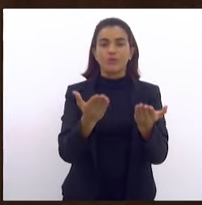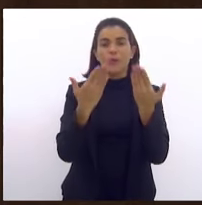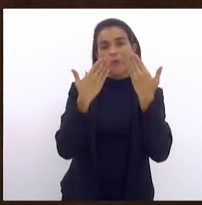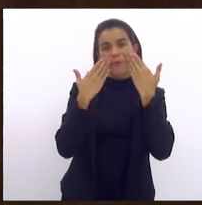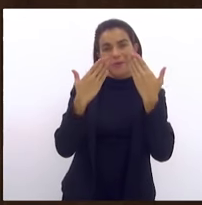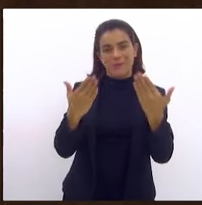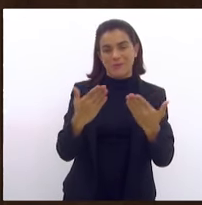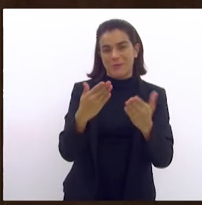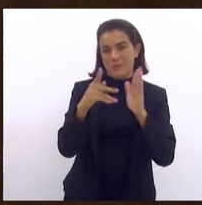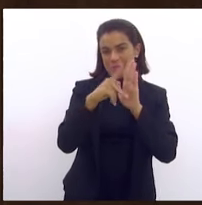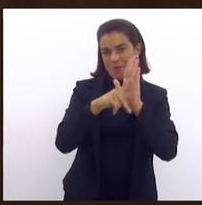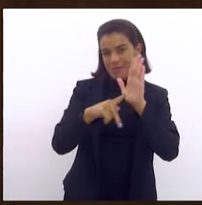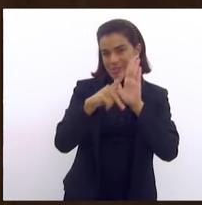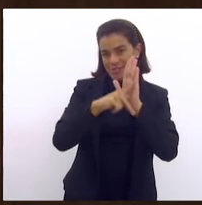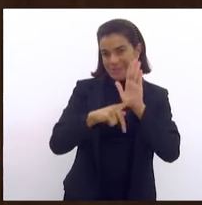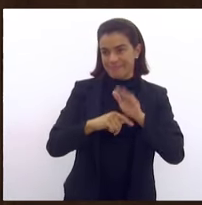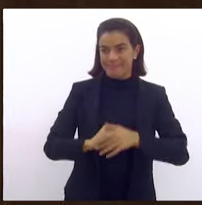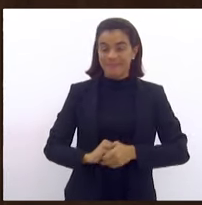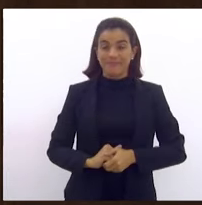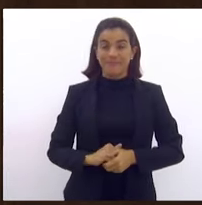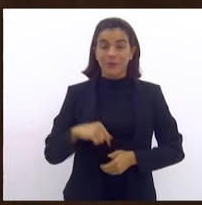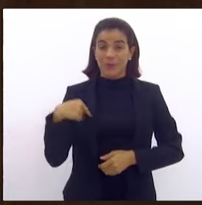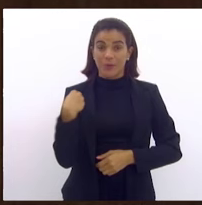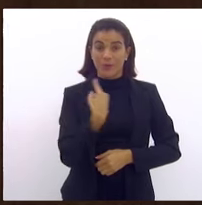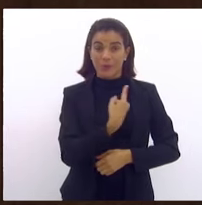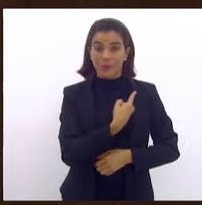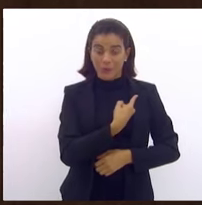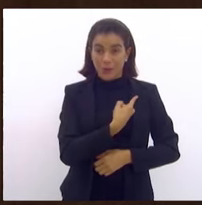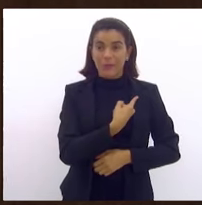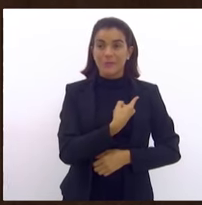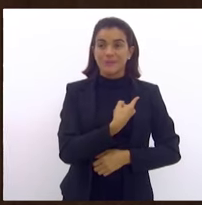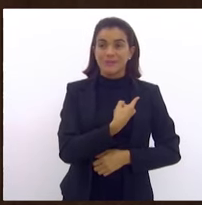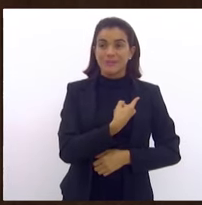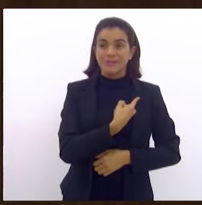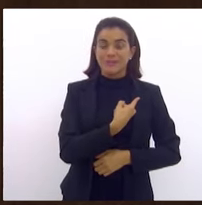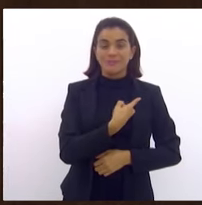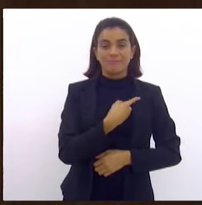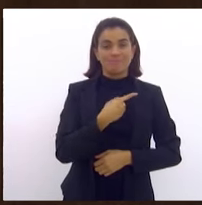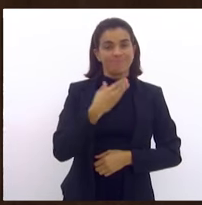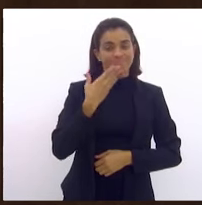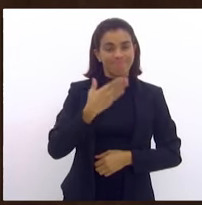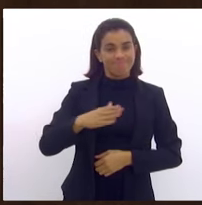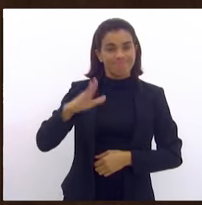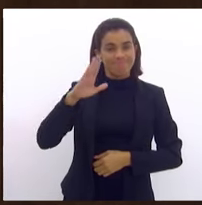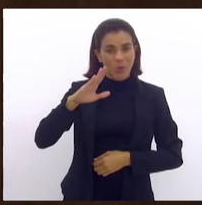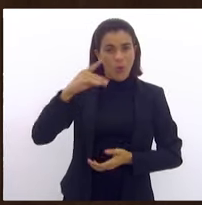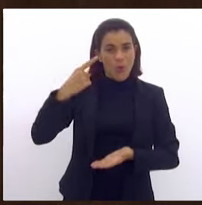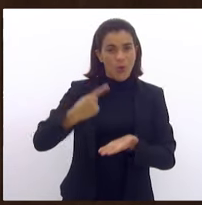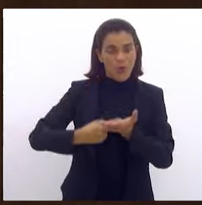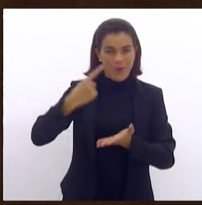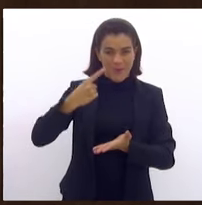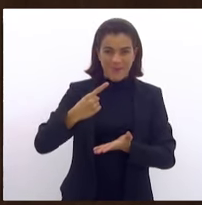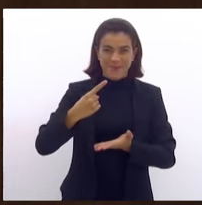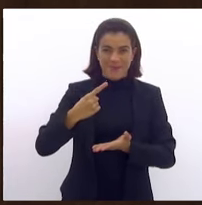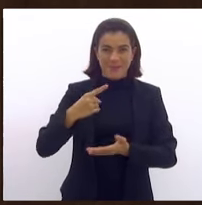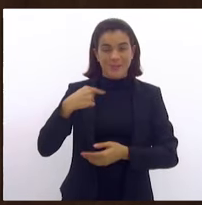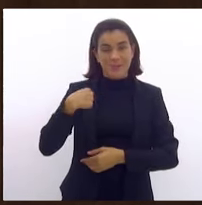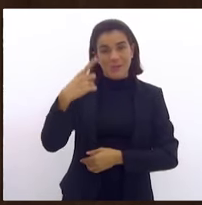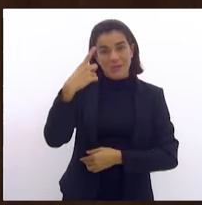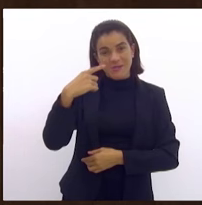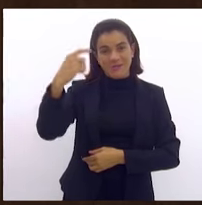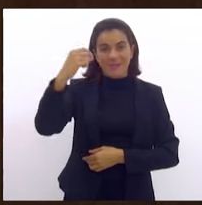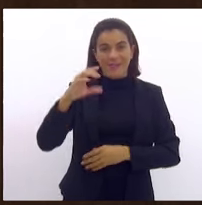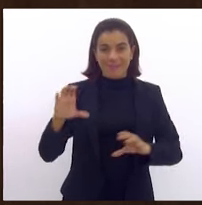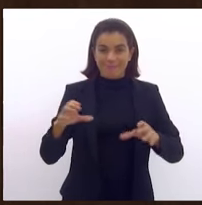demonstrou com esse projeto. Quando nós recebemos esse compromisso que a Vossa Excelência nos colocou à frente desse projeto